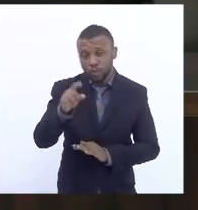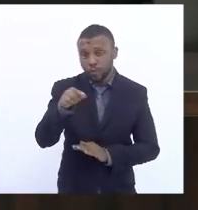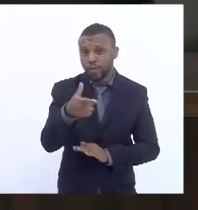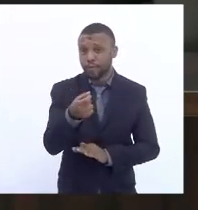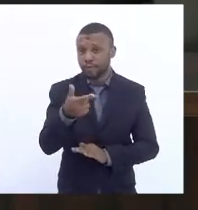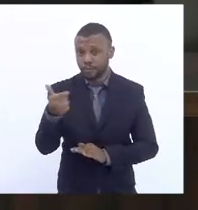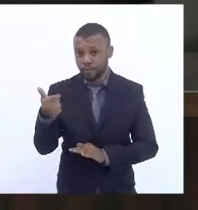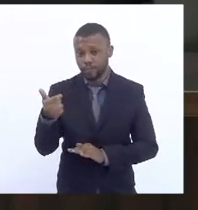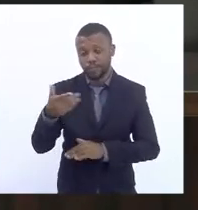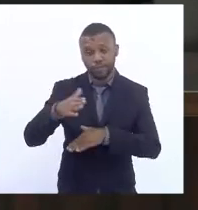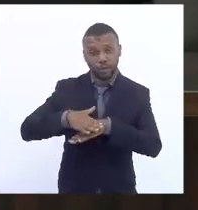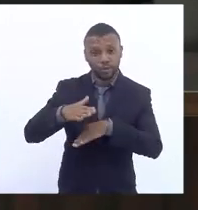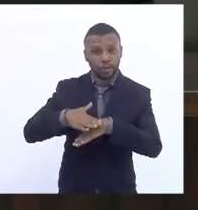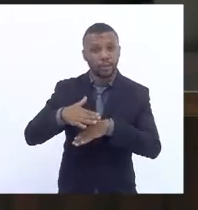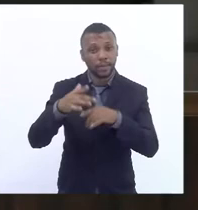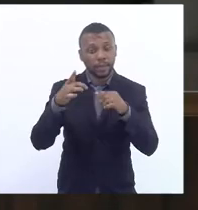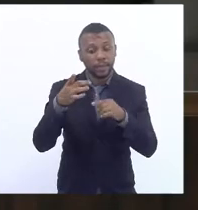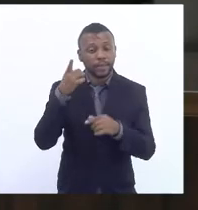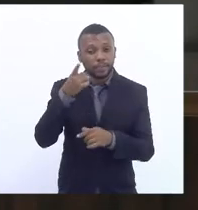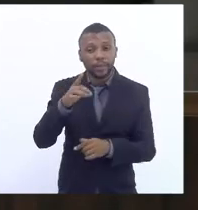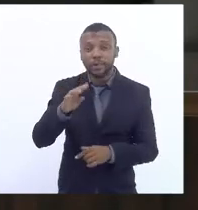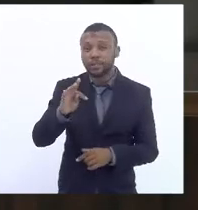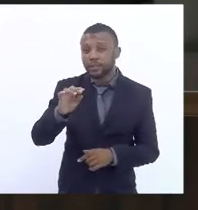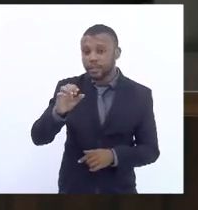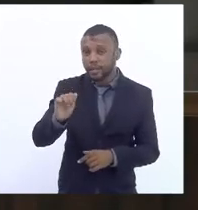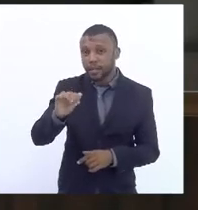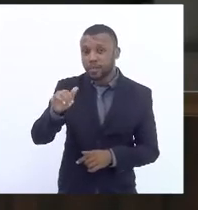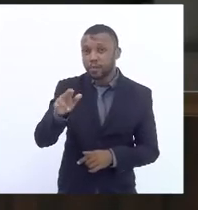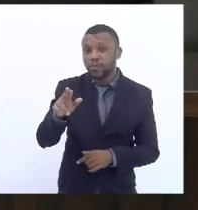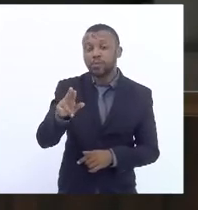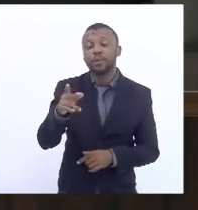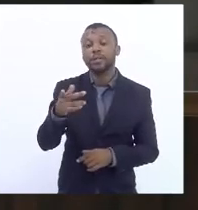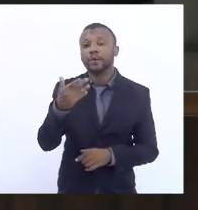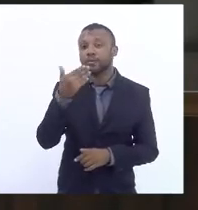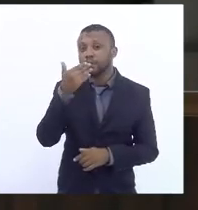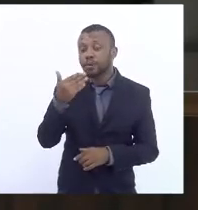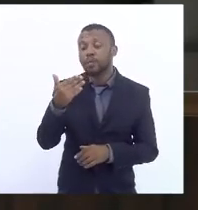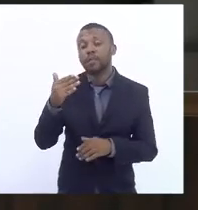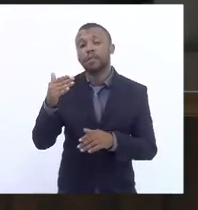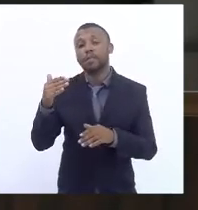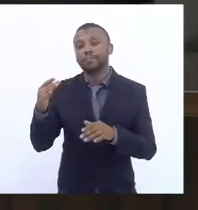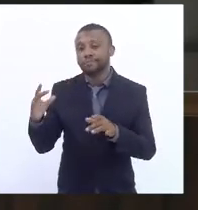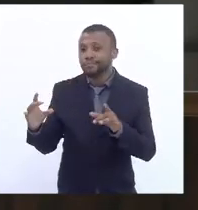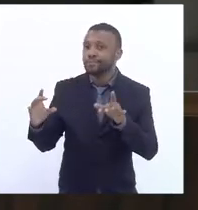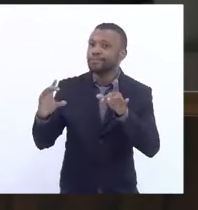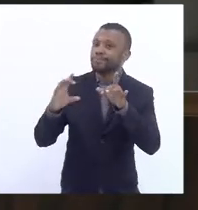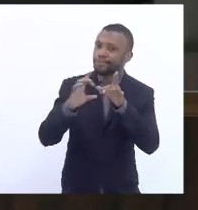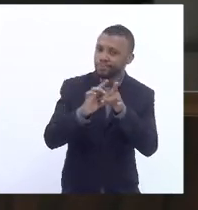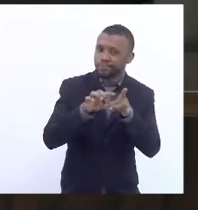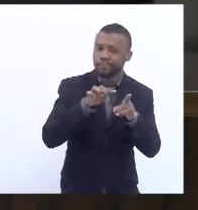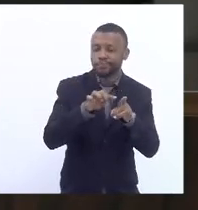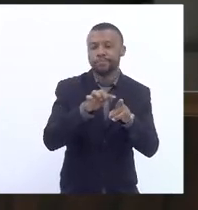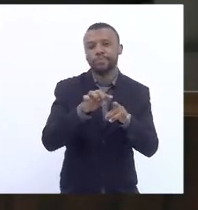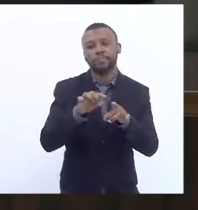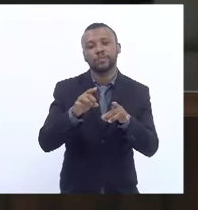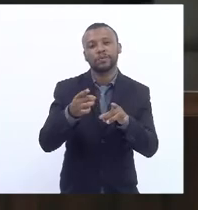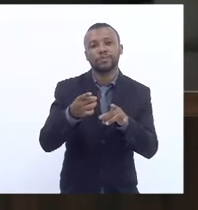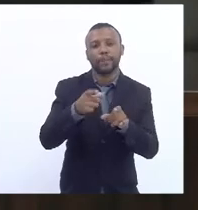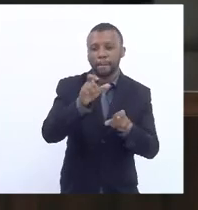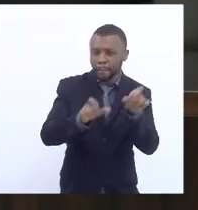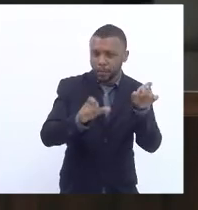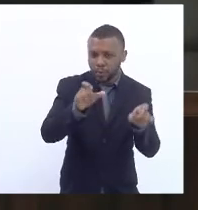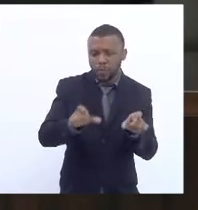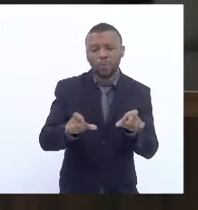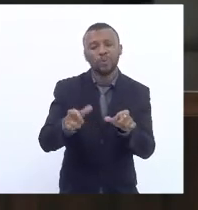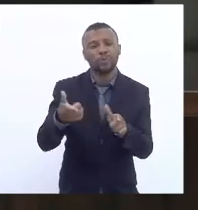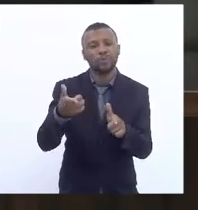da deputada Tia Ju, que dispõe sobre a inclusão de pessoas com disfunções linfáticas primárias ou secundárias, como pessoa